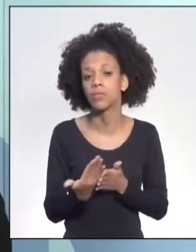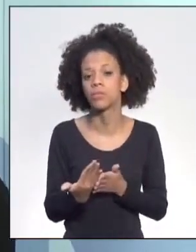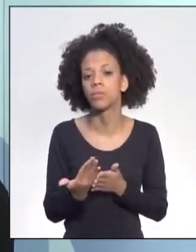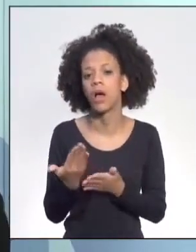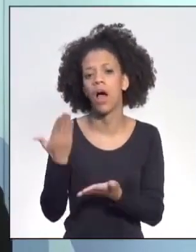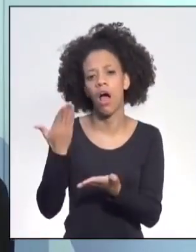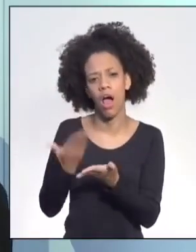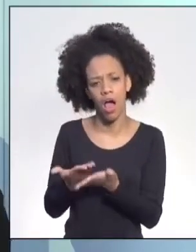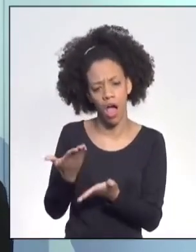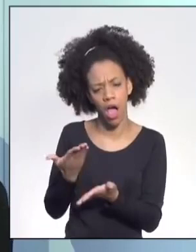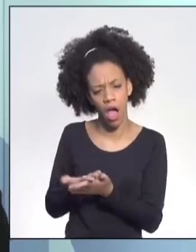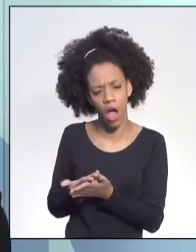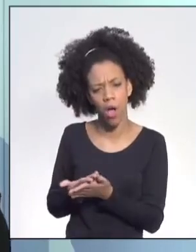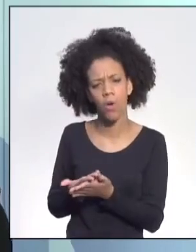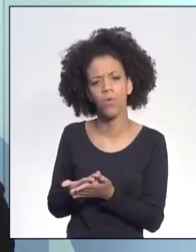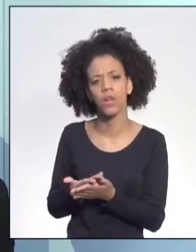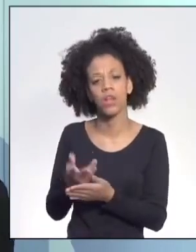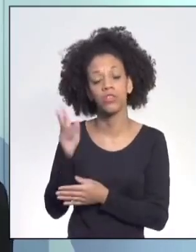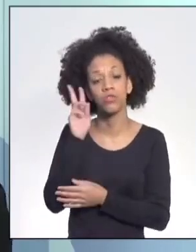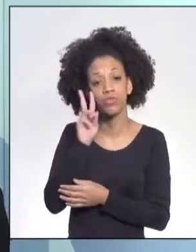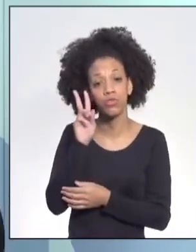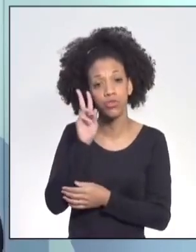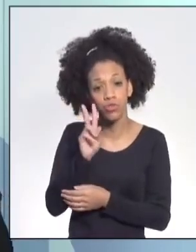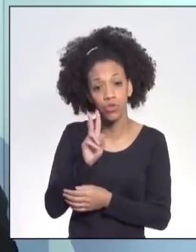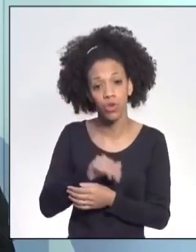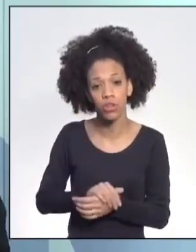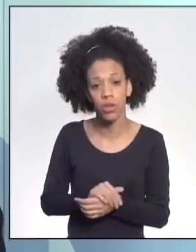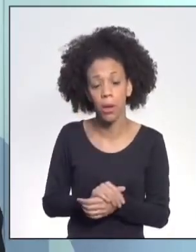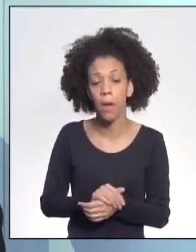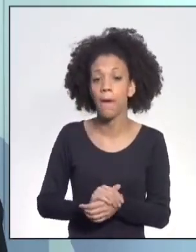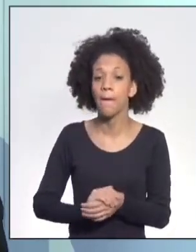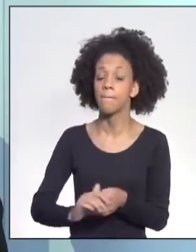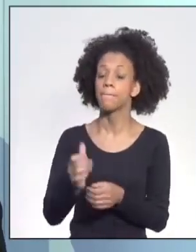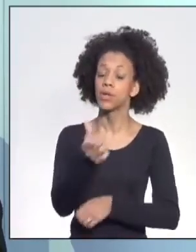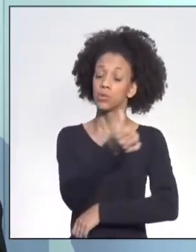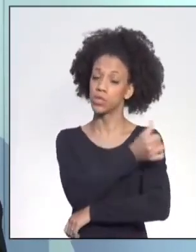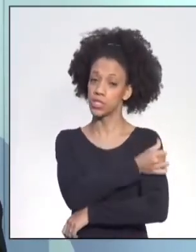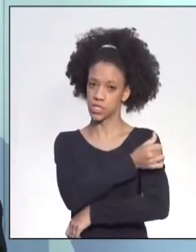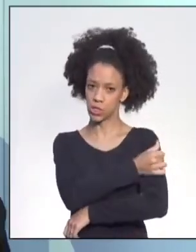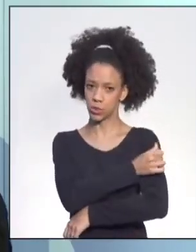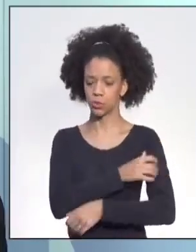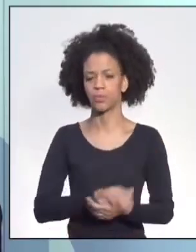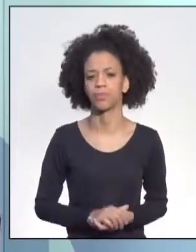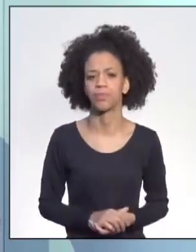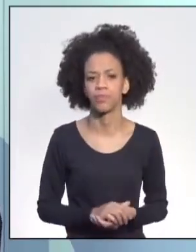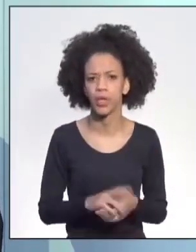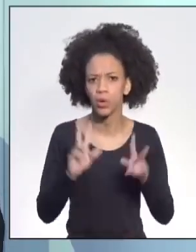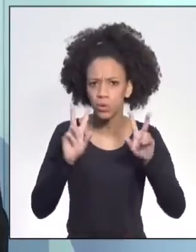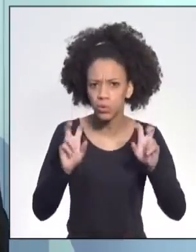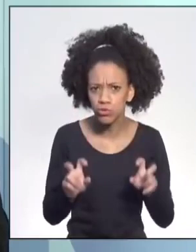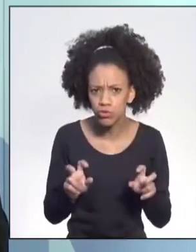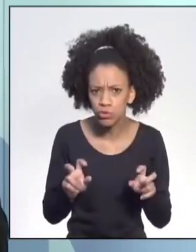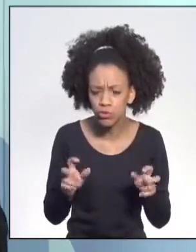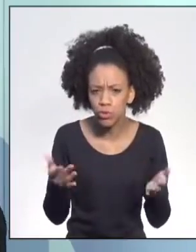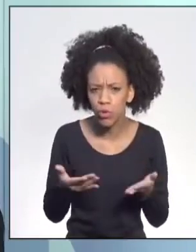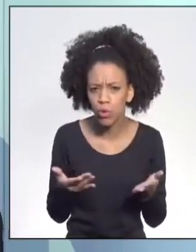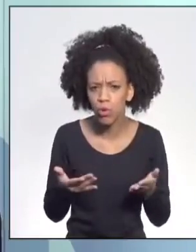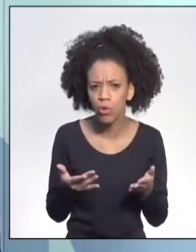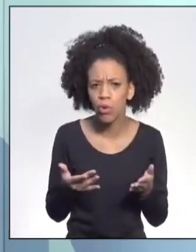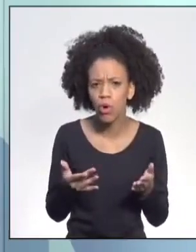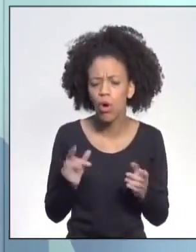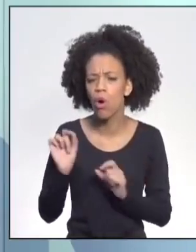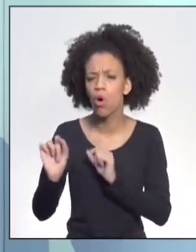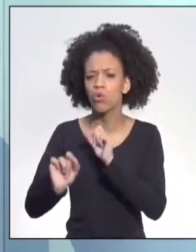mais uma aula de História para o 6º ano. O título da nossa aula será Os tipos